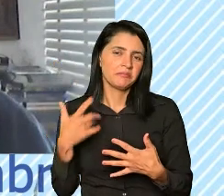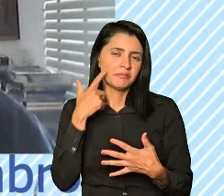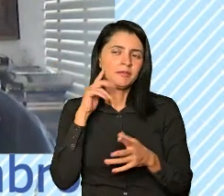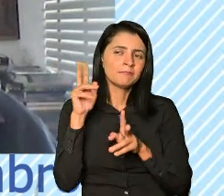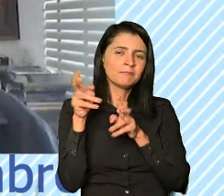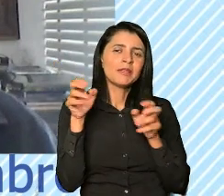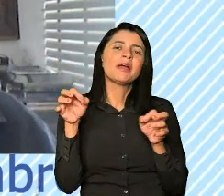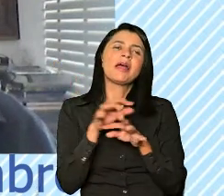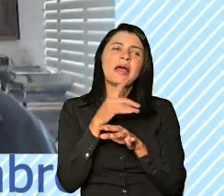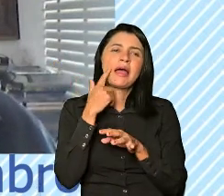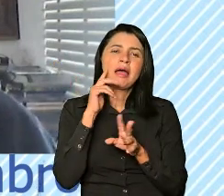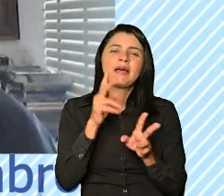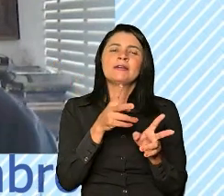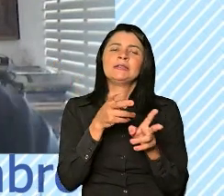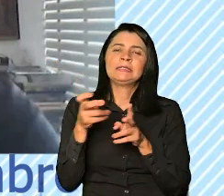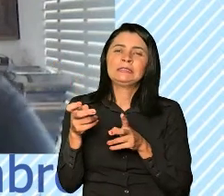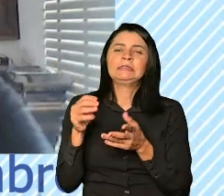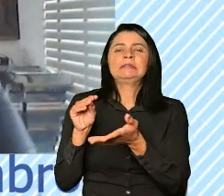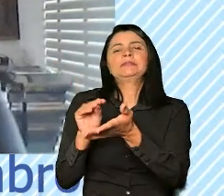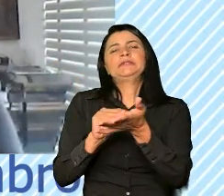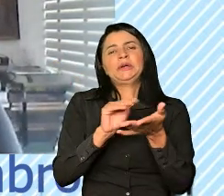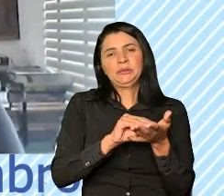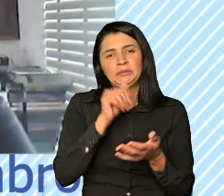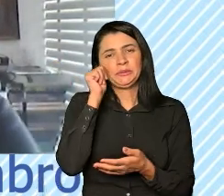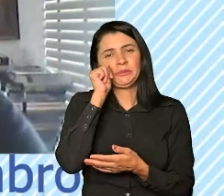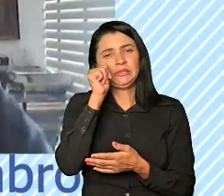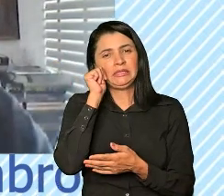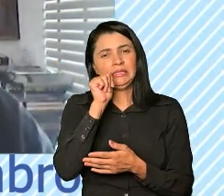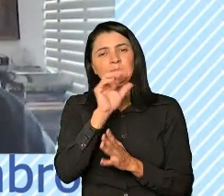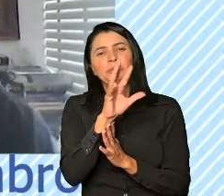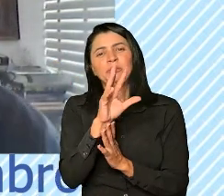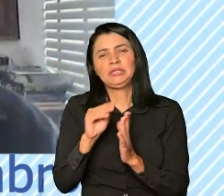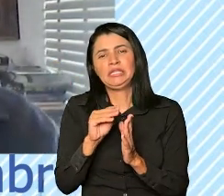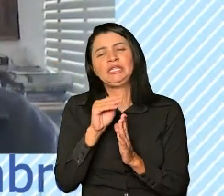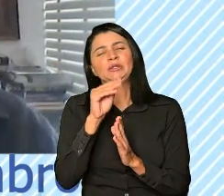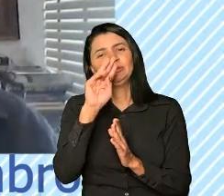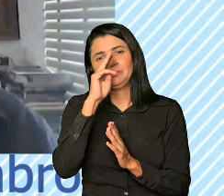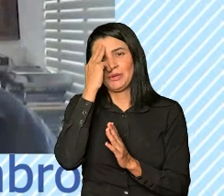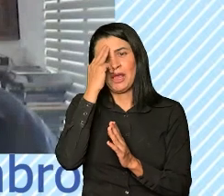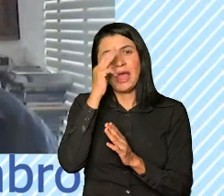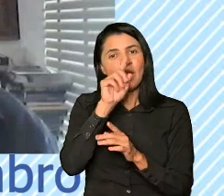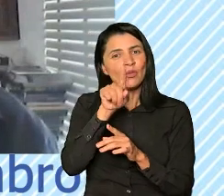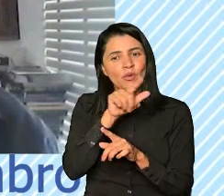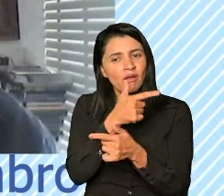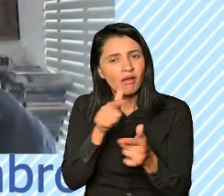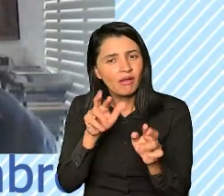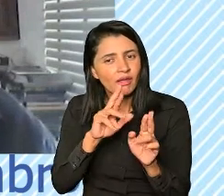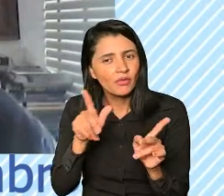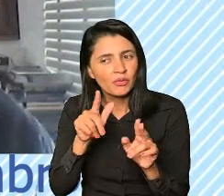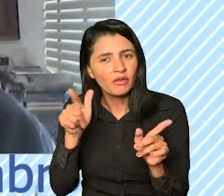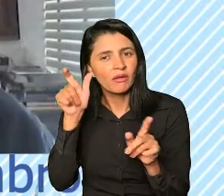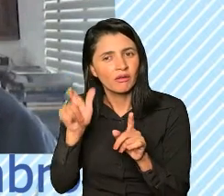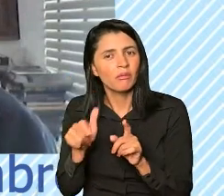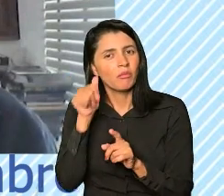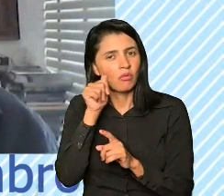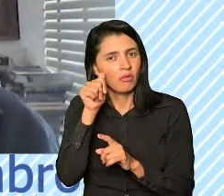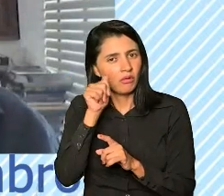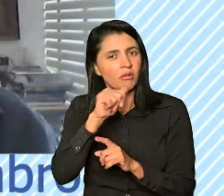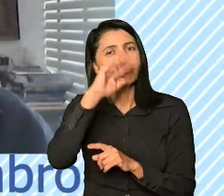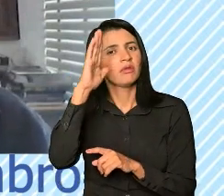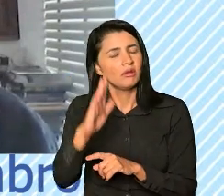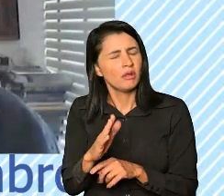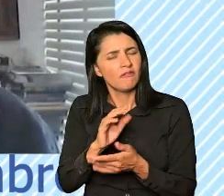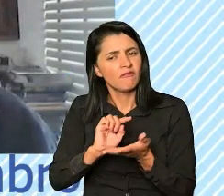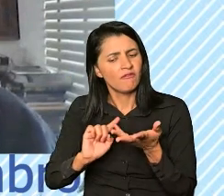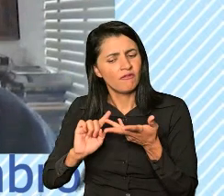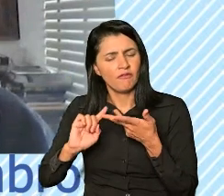essas ausências eloquentes, né, das mulheres. E não é que não existem mulheres brasileiras importantes, muito pelo contrário, são